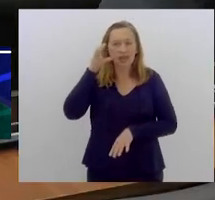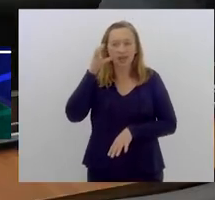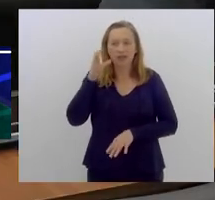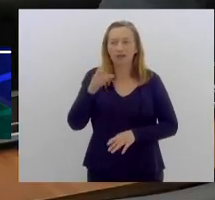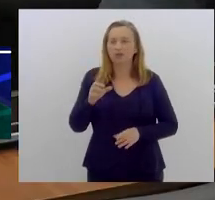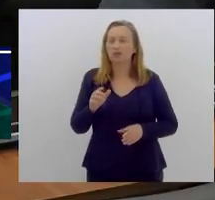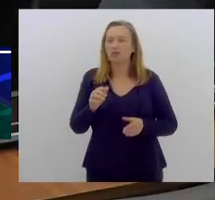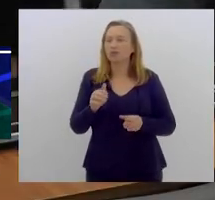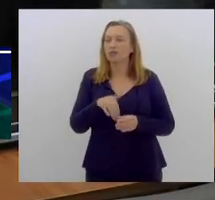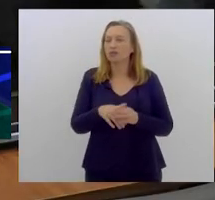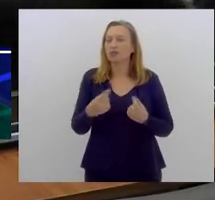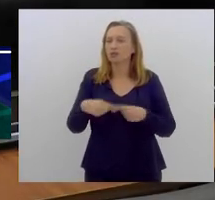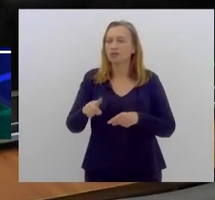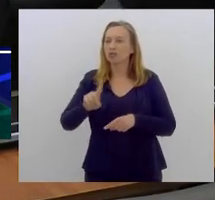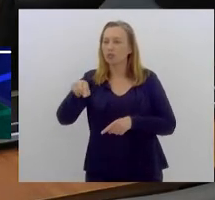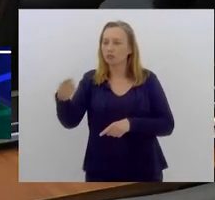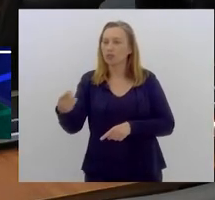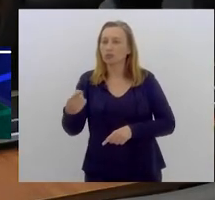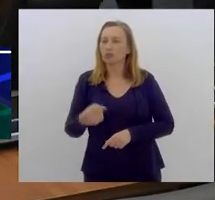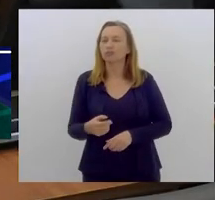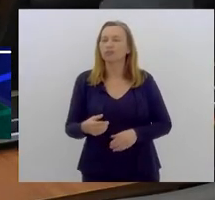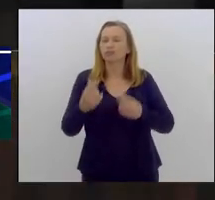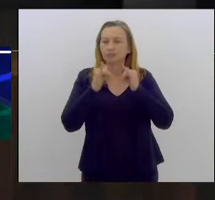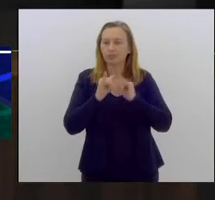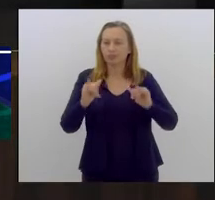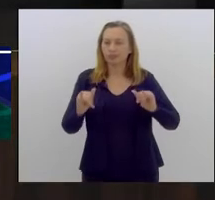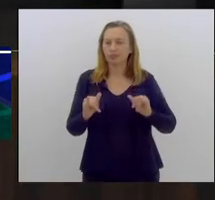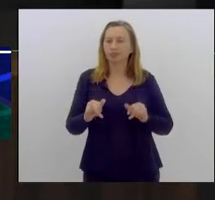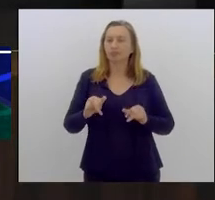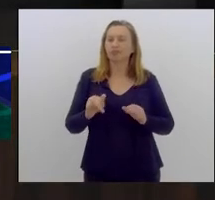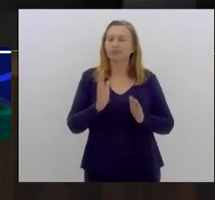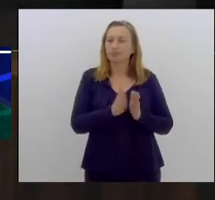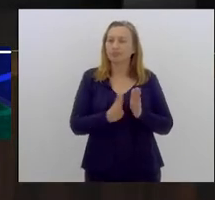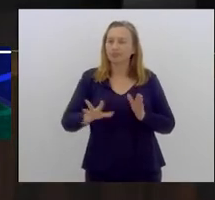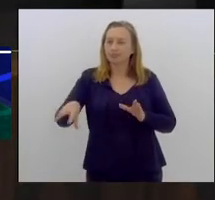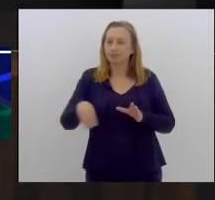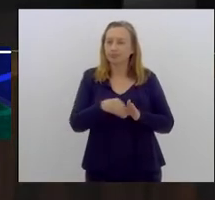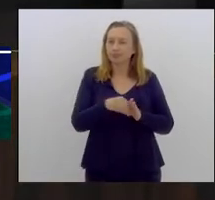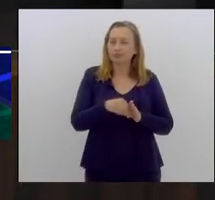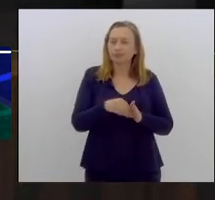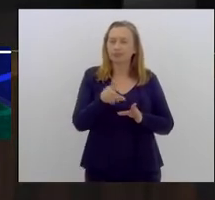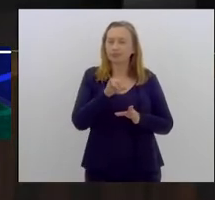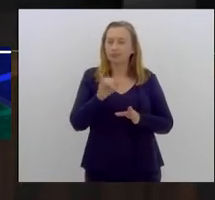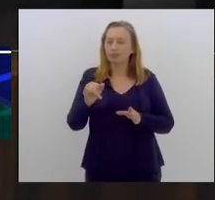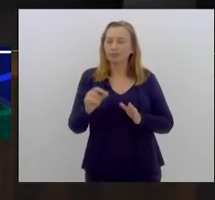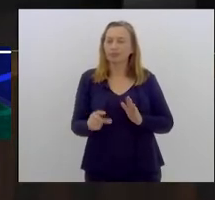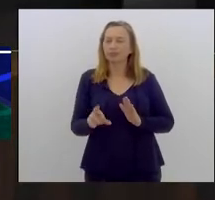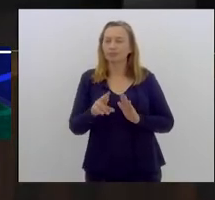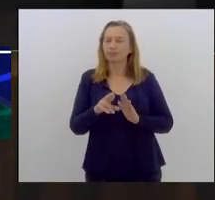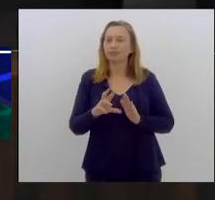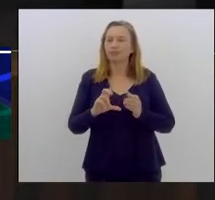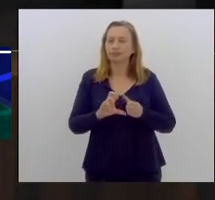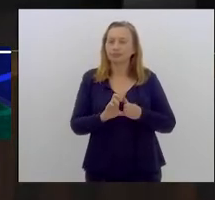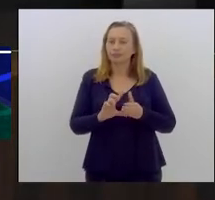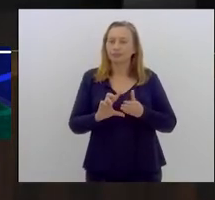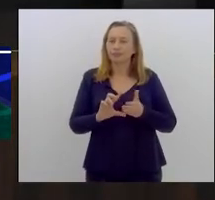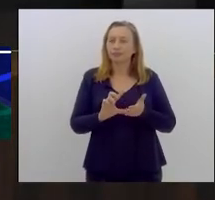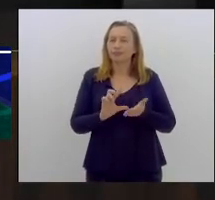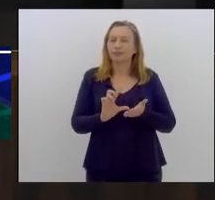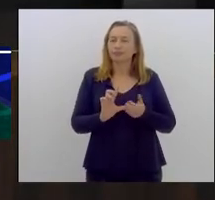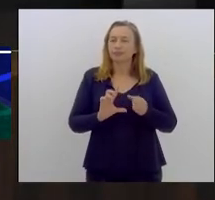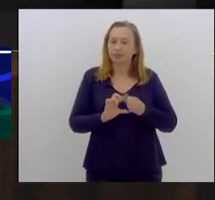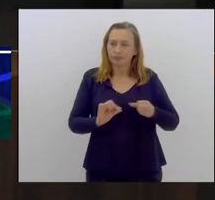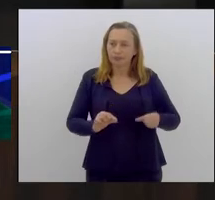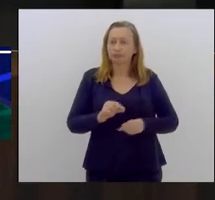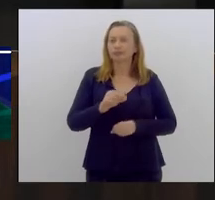deputada. Na próxima. Anuncio, incluídos na ordem do dia, de acordo com o parágrafo 3º do artigo 47 do Regimento Interno,